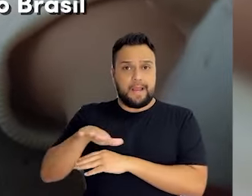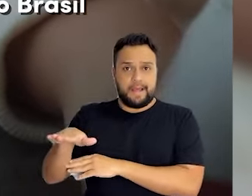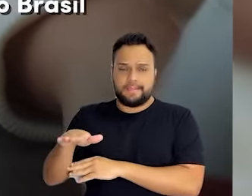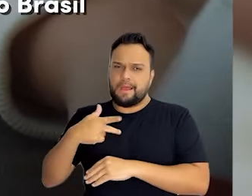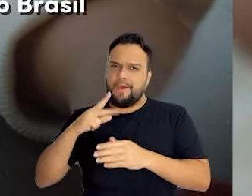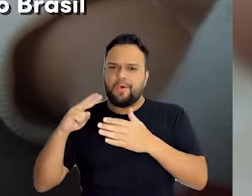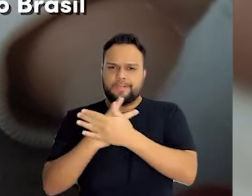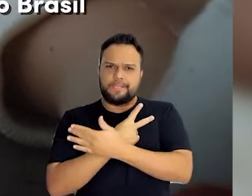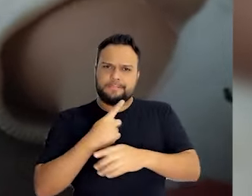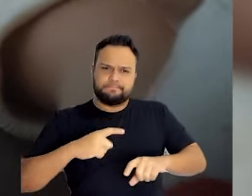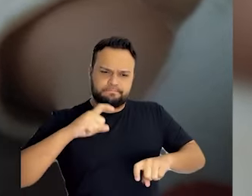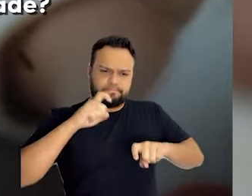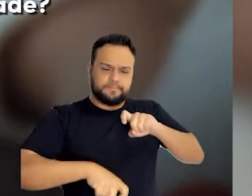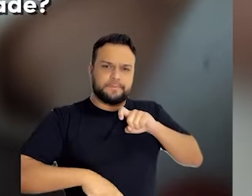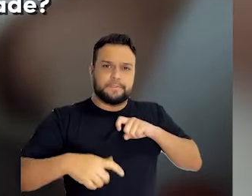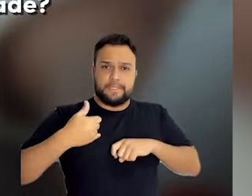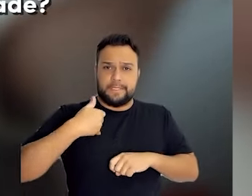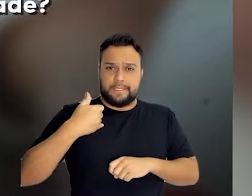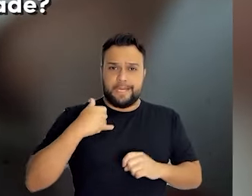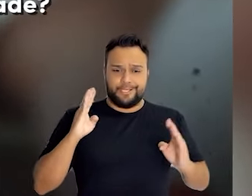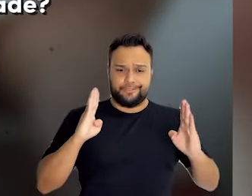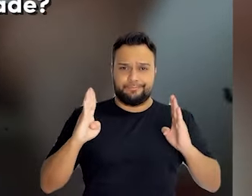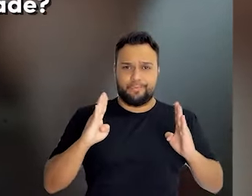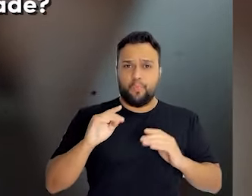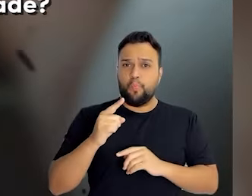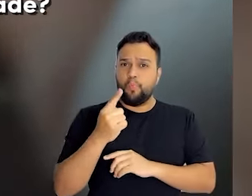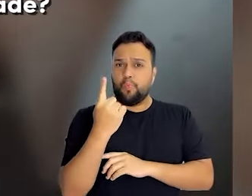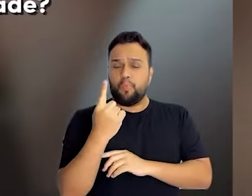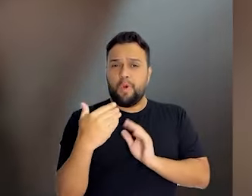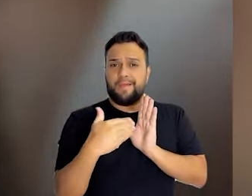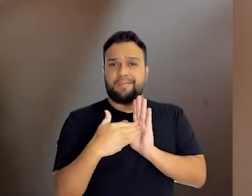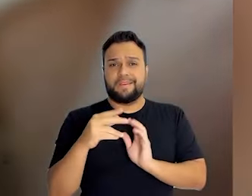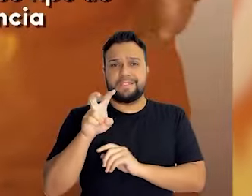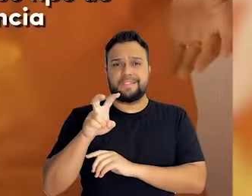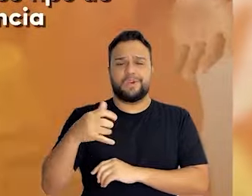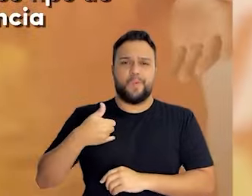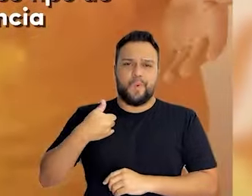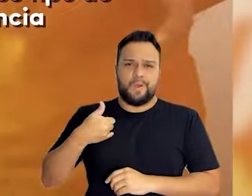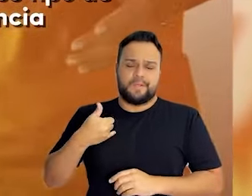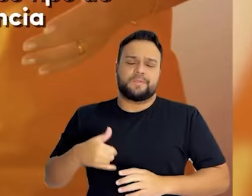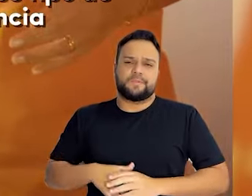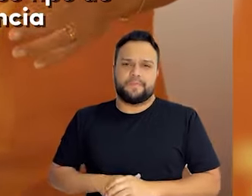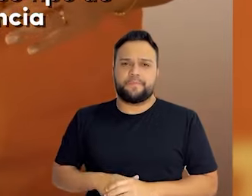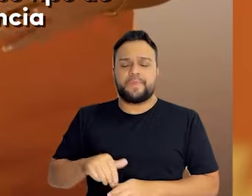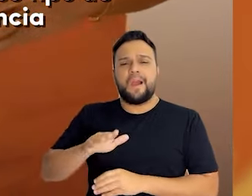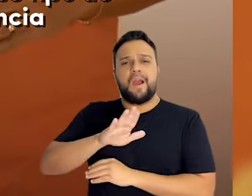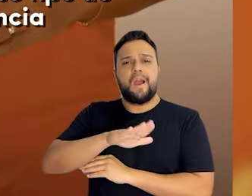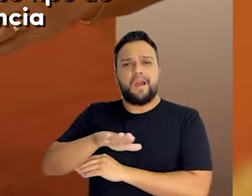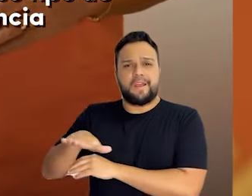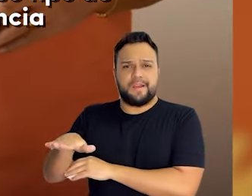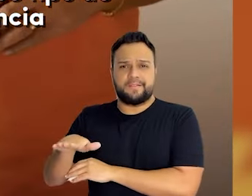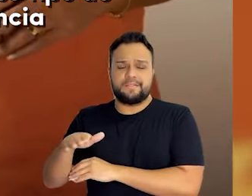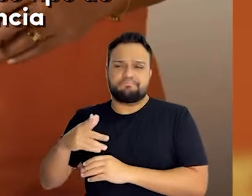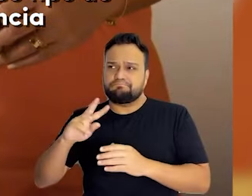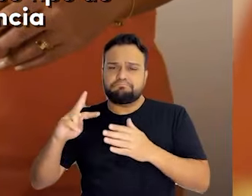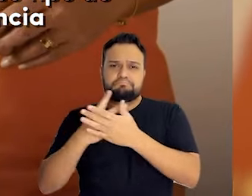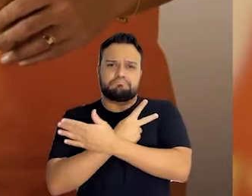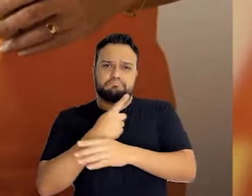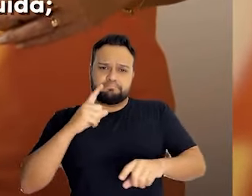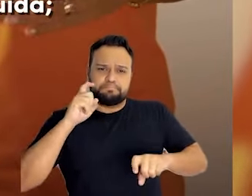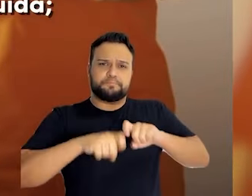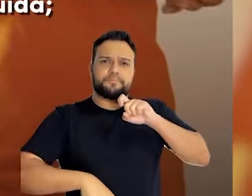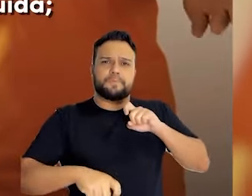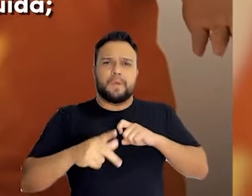abuso sexual no Brasil tem entre 1 e 5 anos de idade? Geralmente, a criança vítima desse tipo de